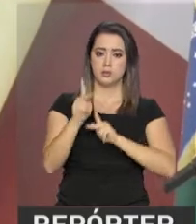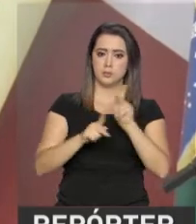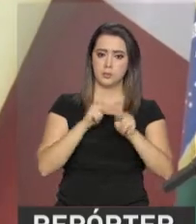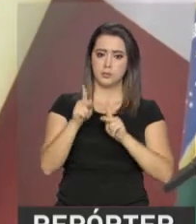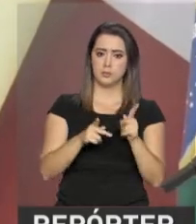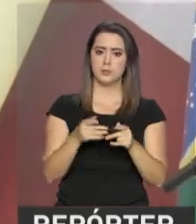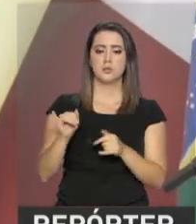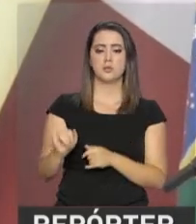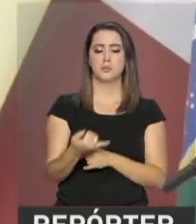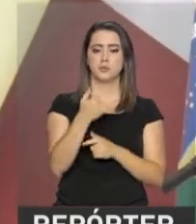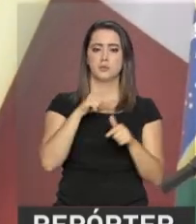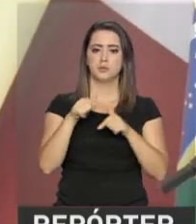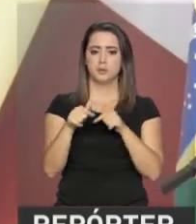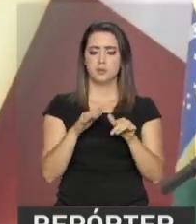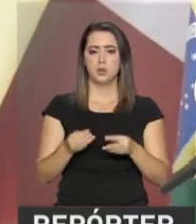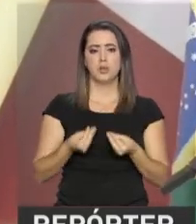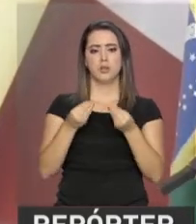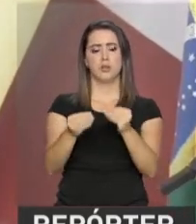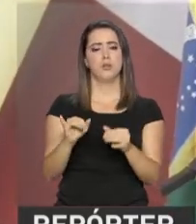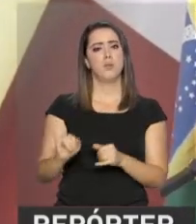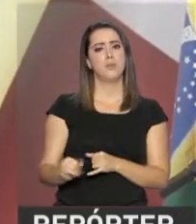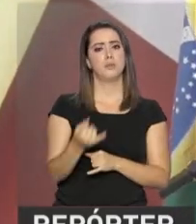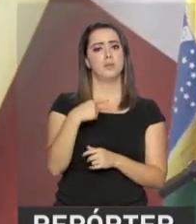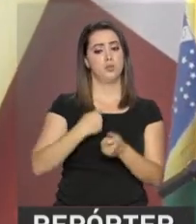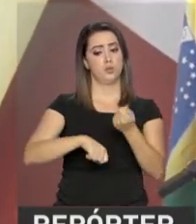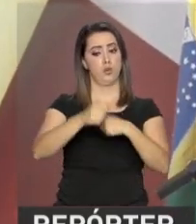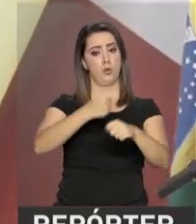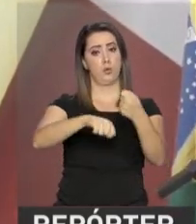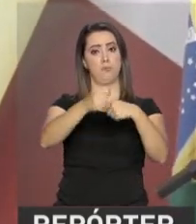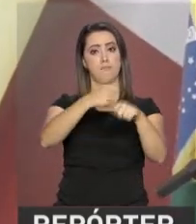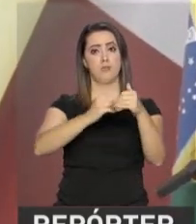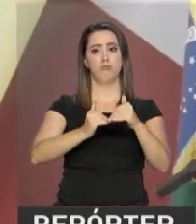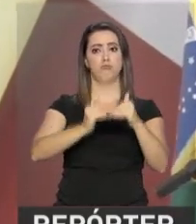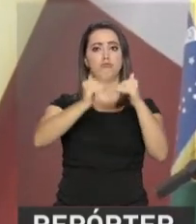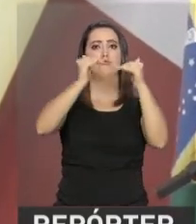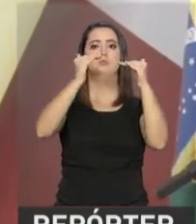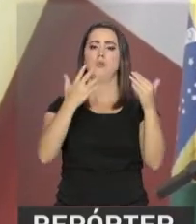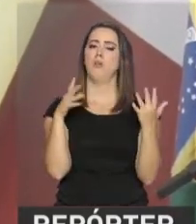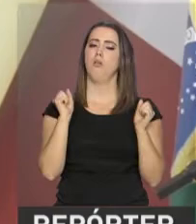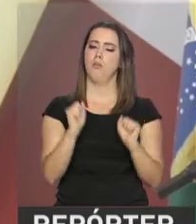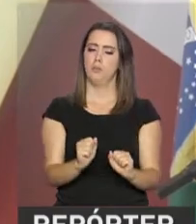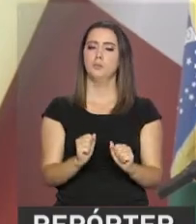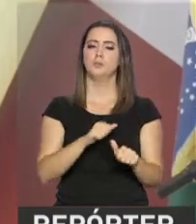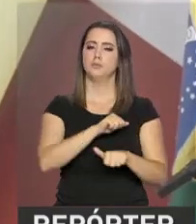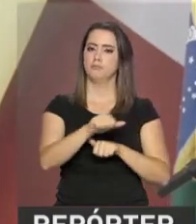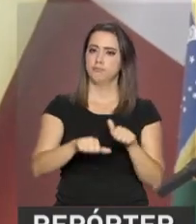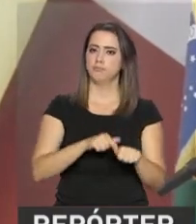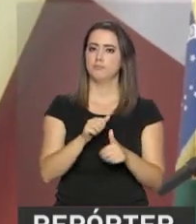de trabalho dando a chance a nossa economia de vez de poder virar essa página